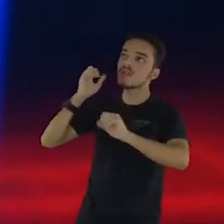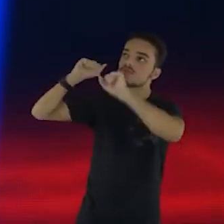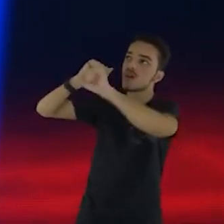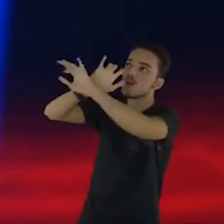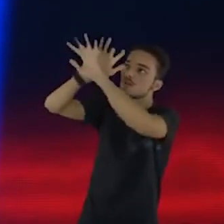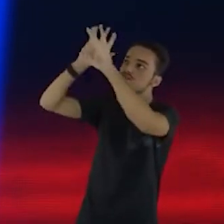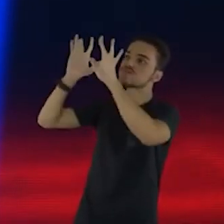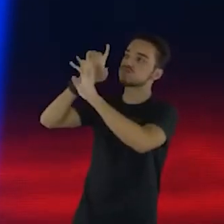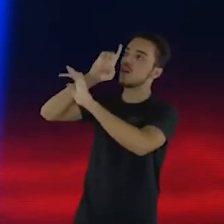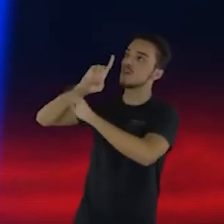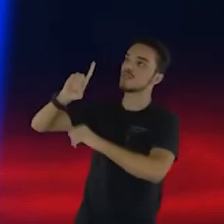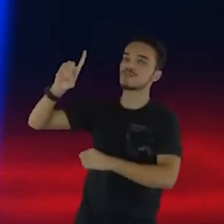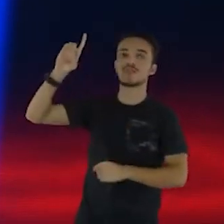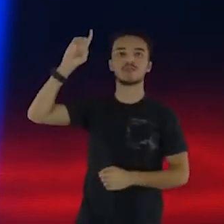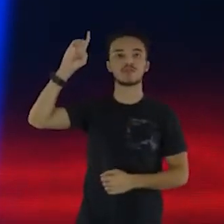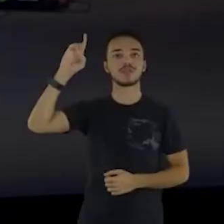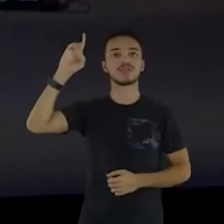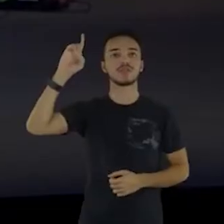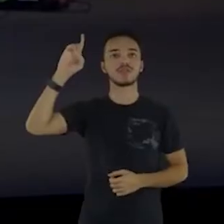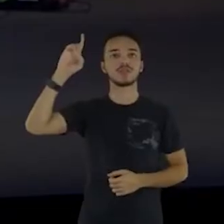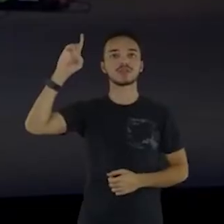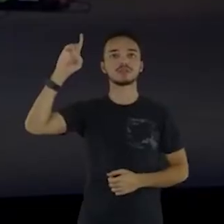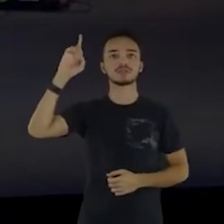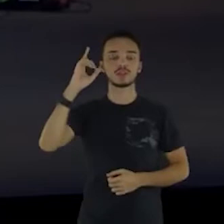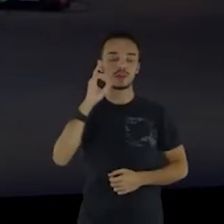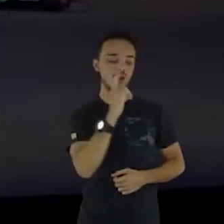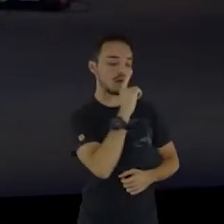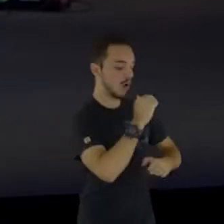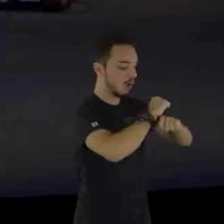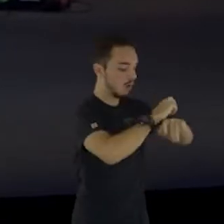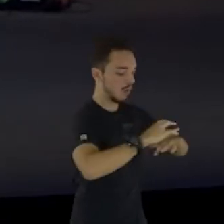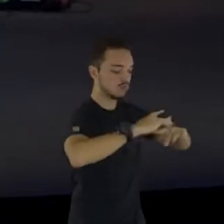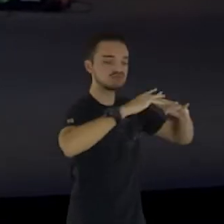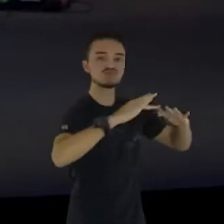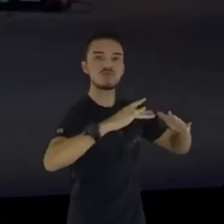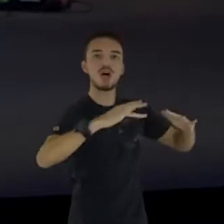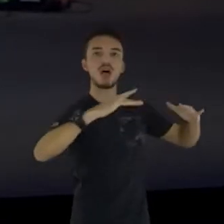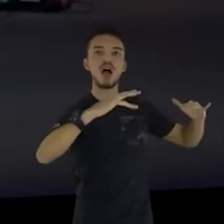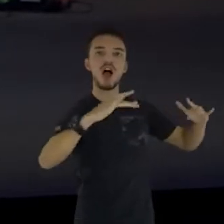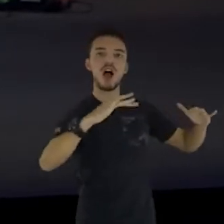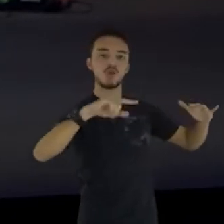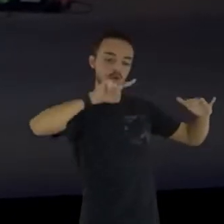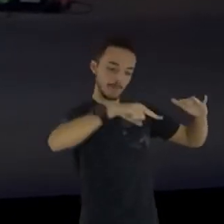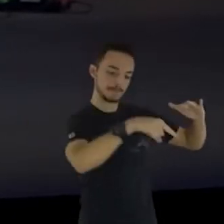como as águas enchem o mar.